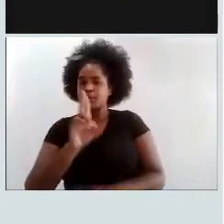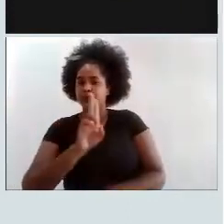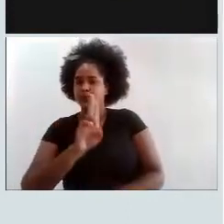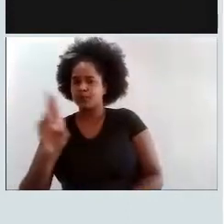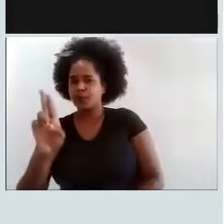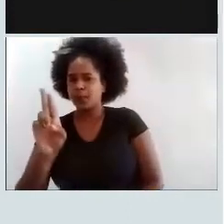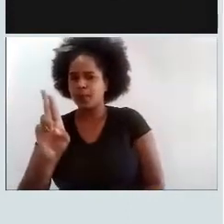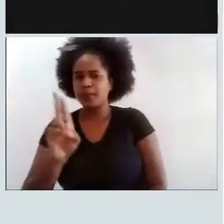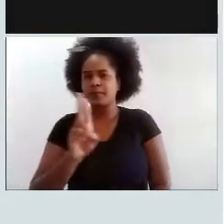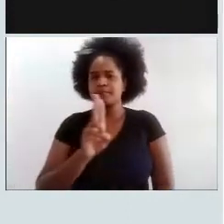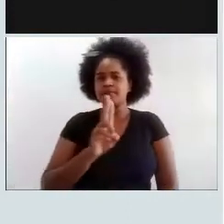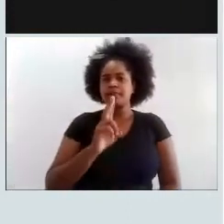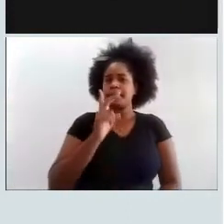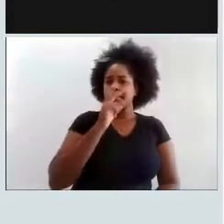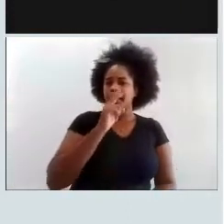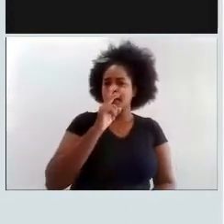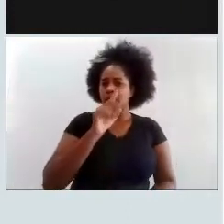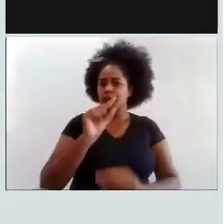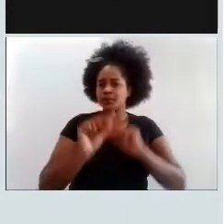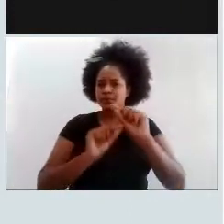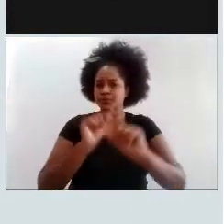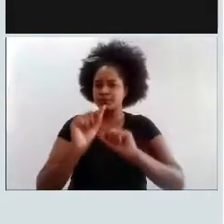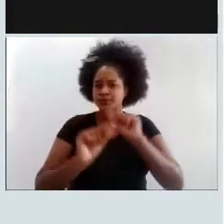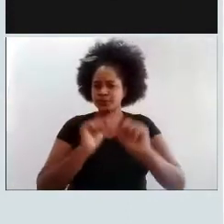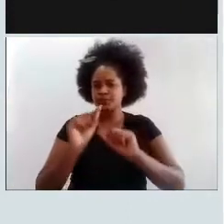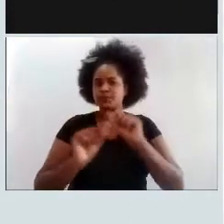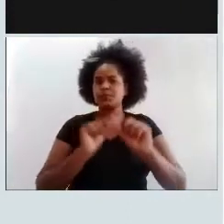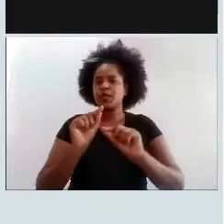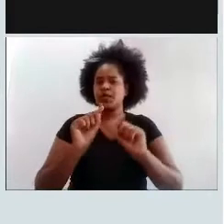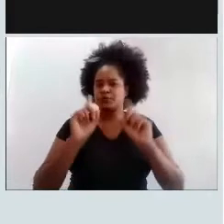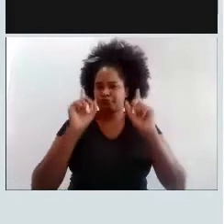coisa que não é um bicho de sete cabeças.